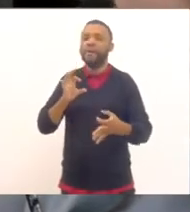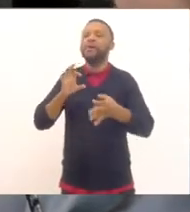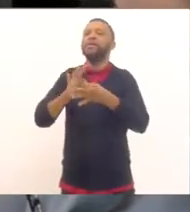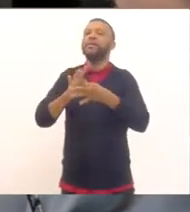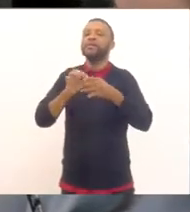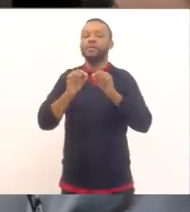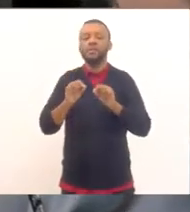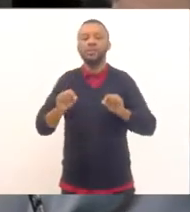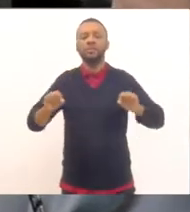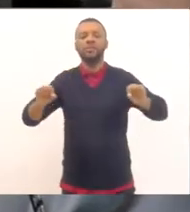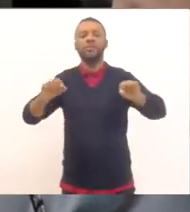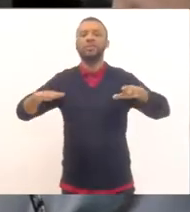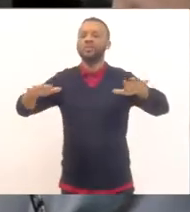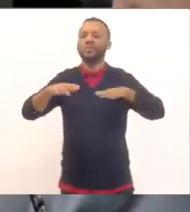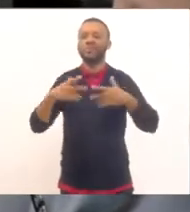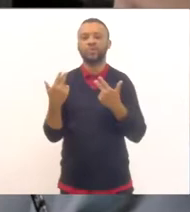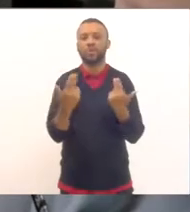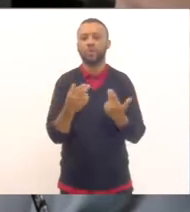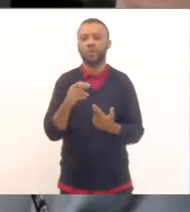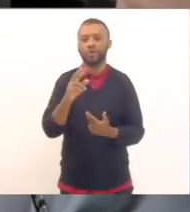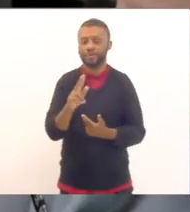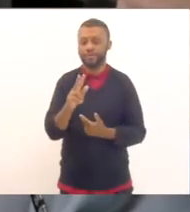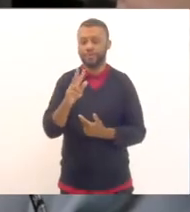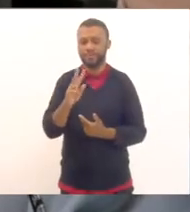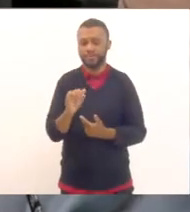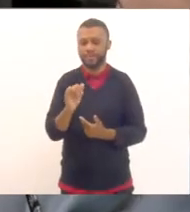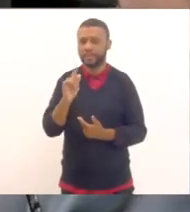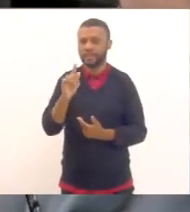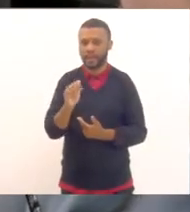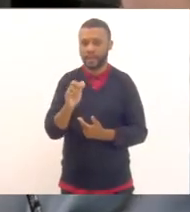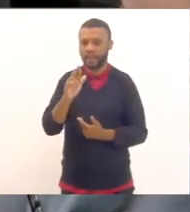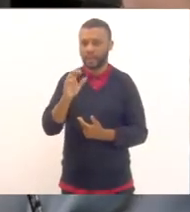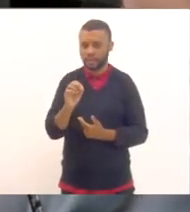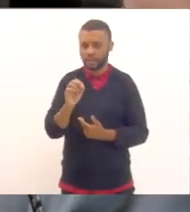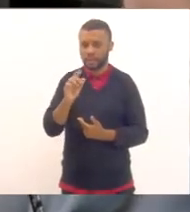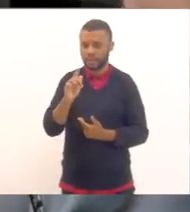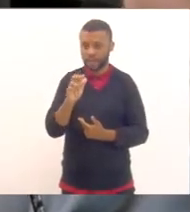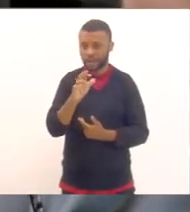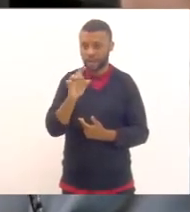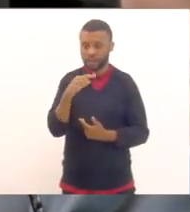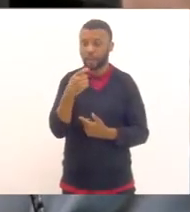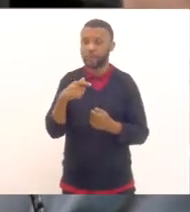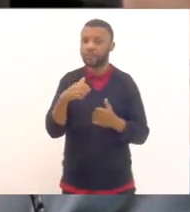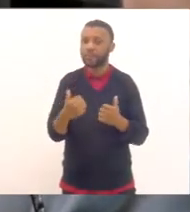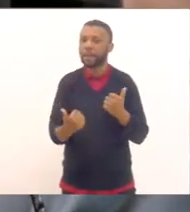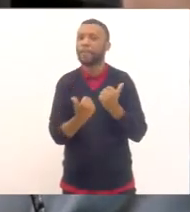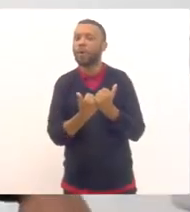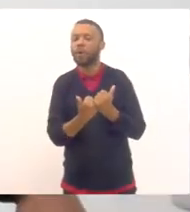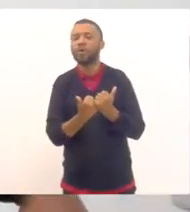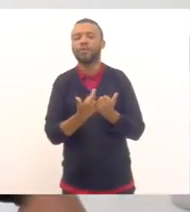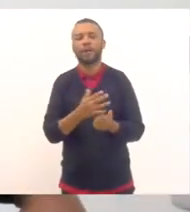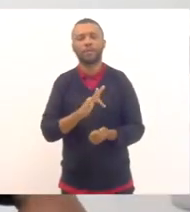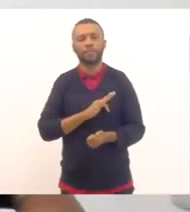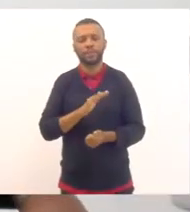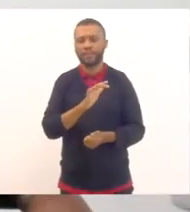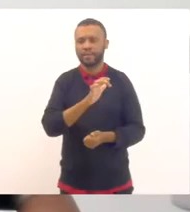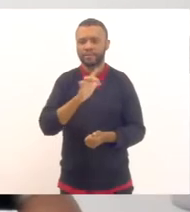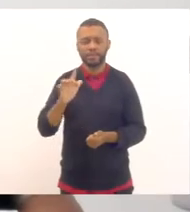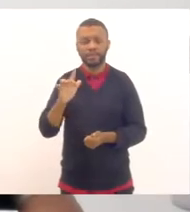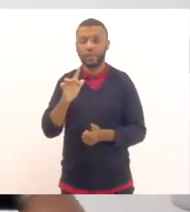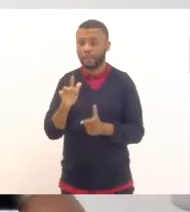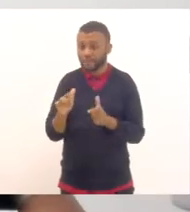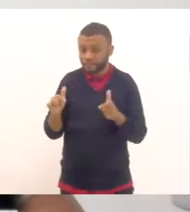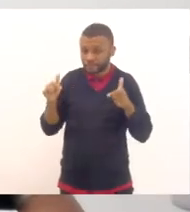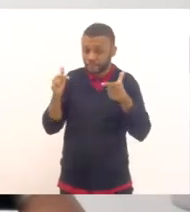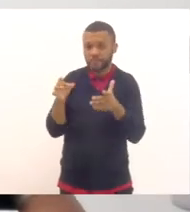como é caso empinar geral e Parada de Lucas ali e a gente precisa até da força corre para poder de fato chegar na estação e